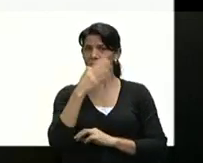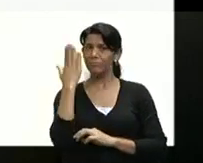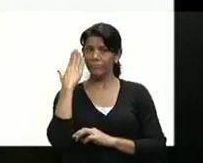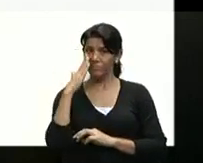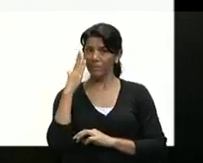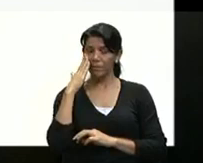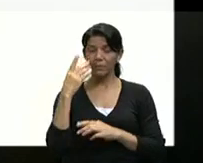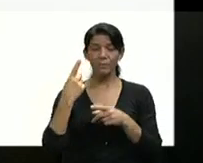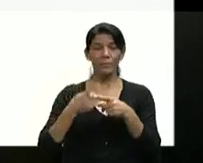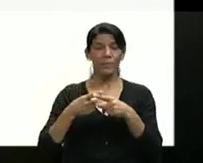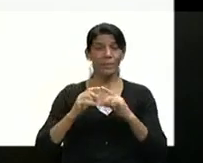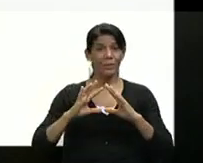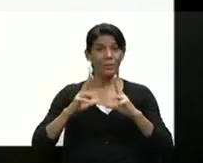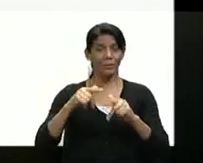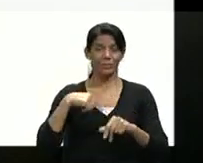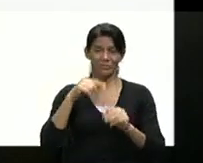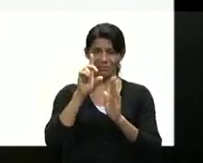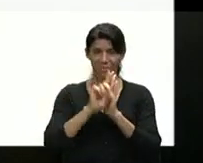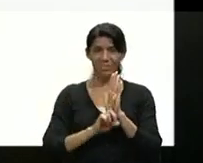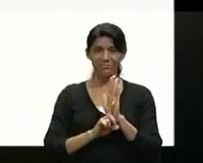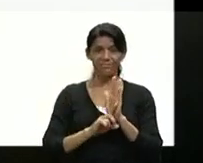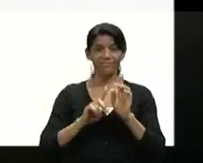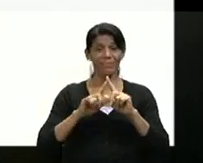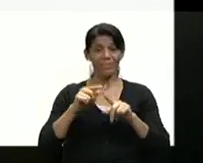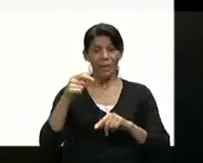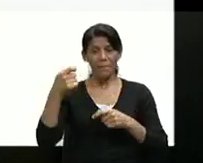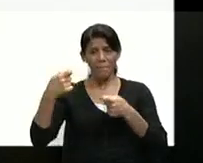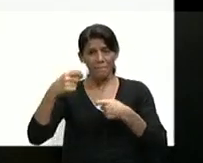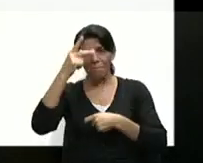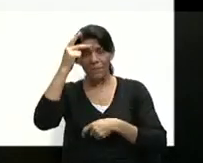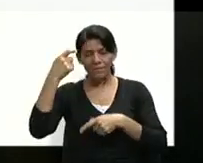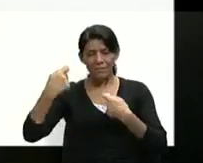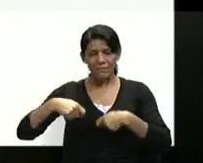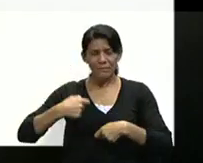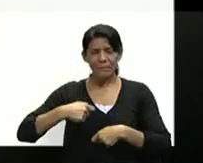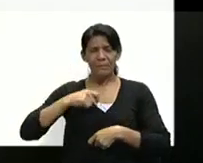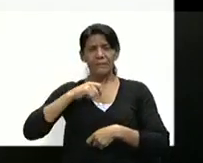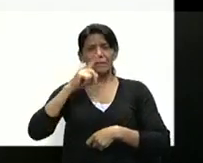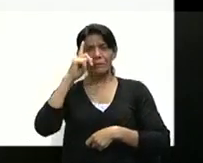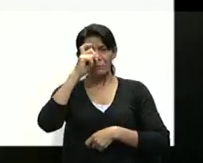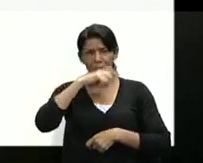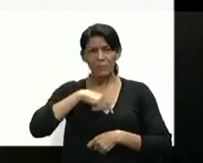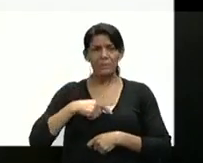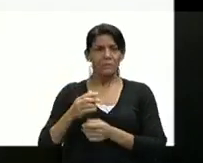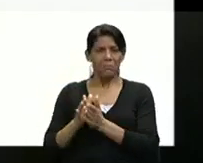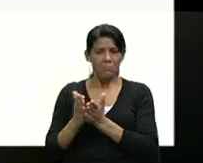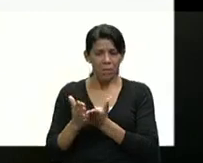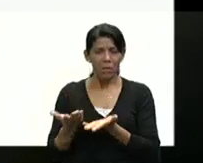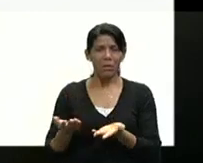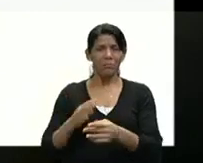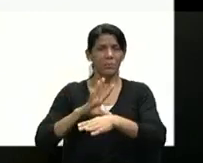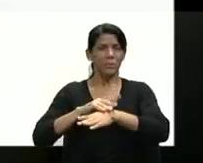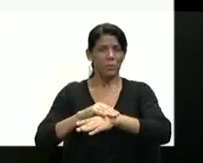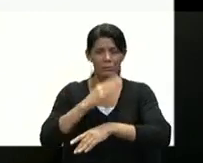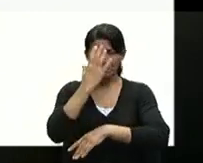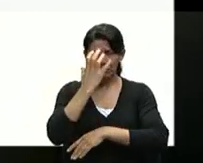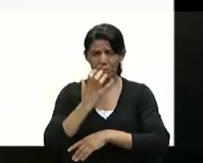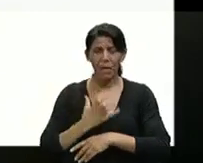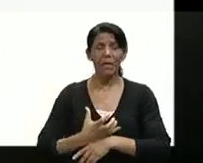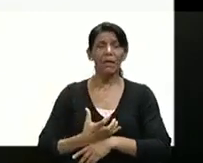estabelecer, porque todos têm direito. Mas aqueles que têm pior condição socioeconômica, tenham doenças